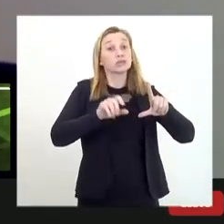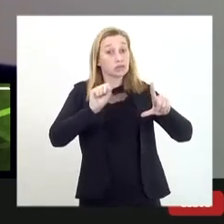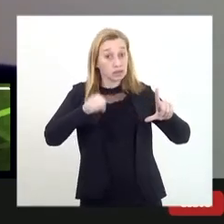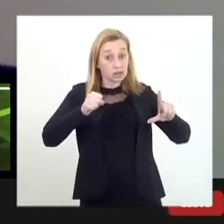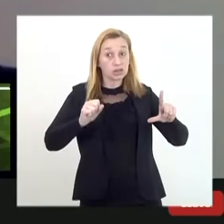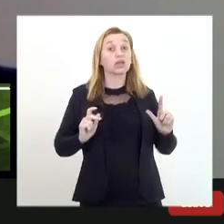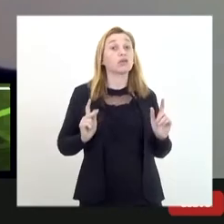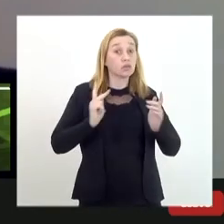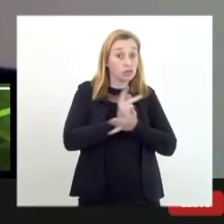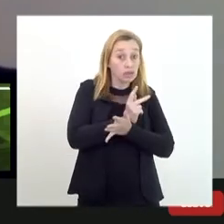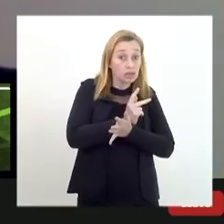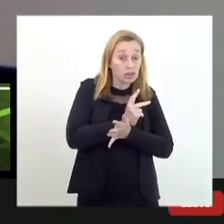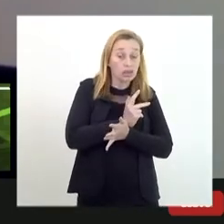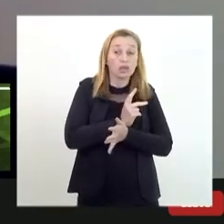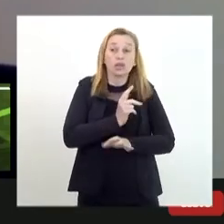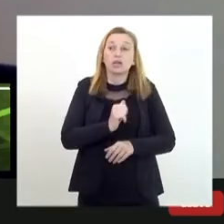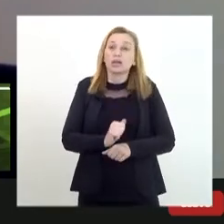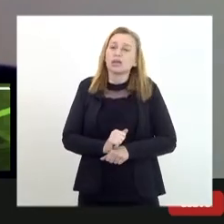em